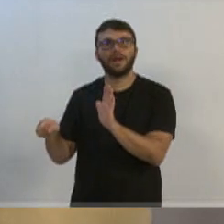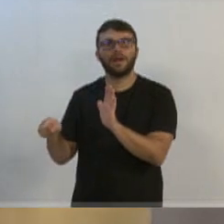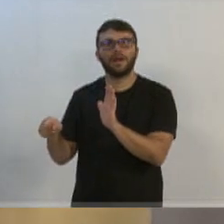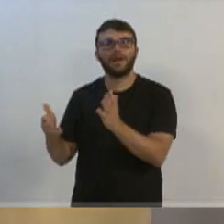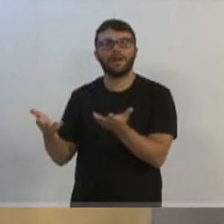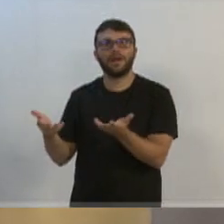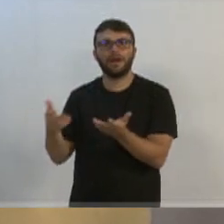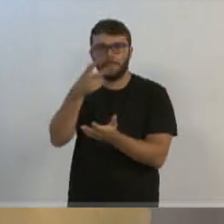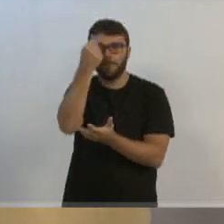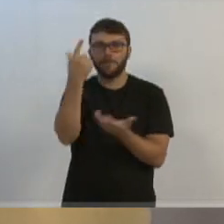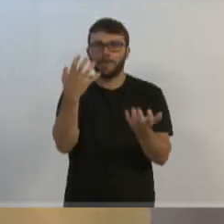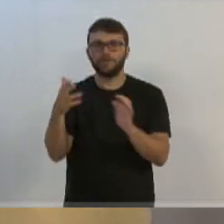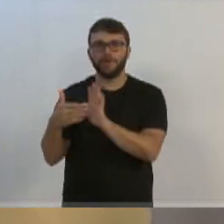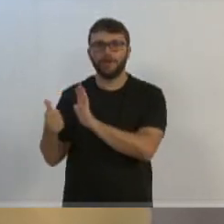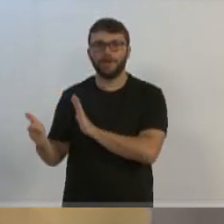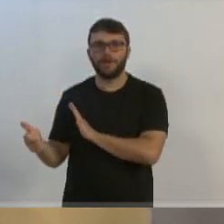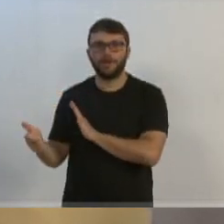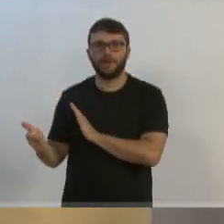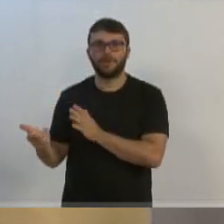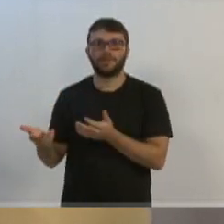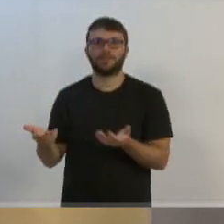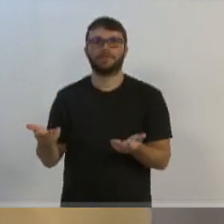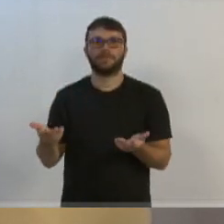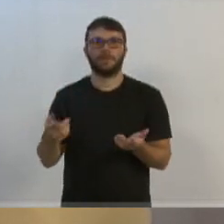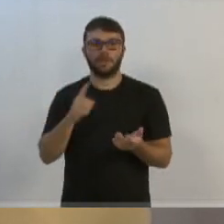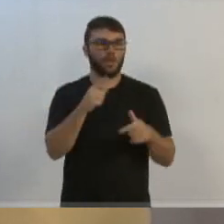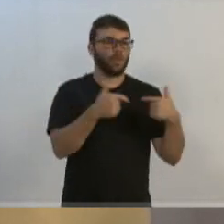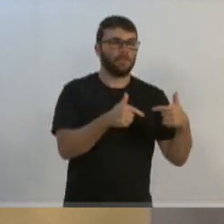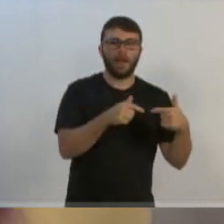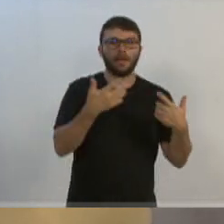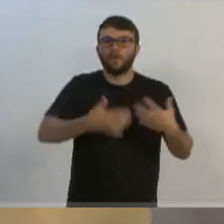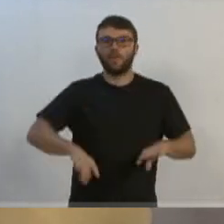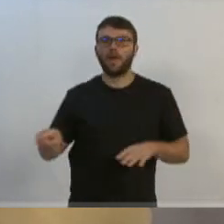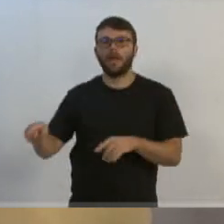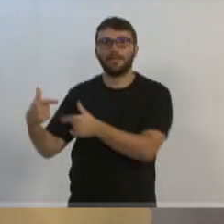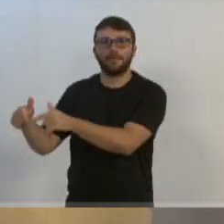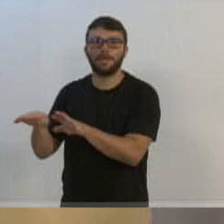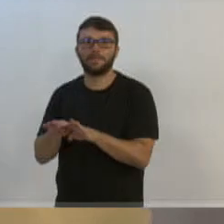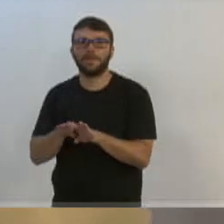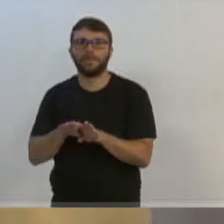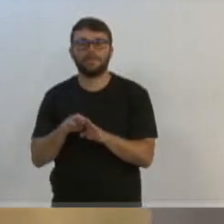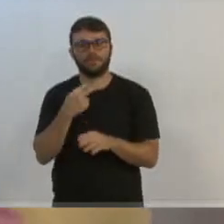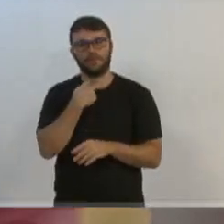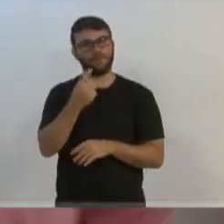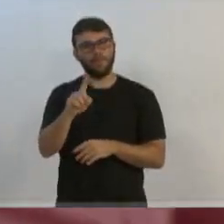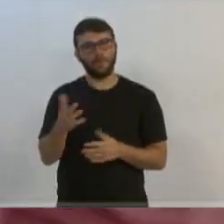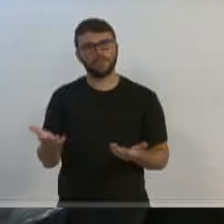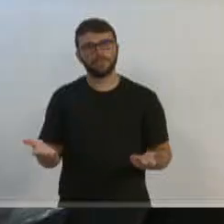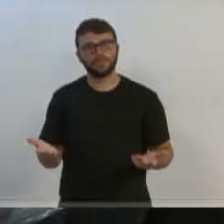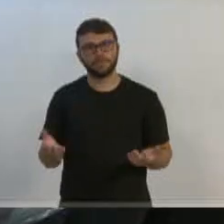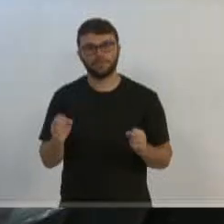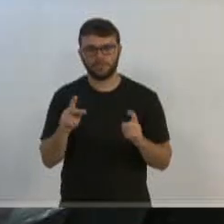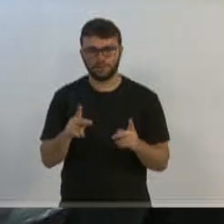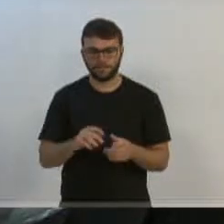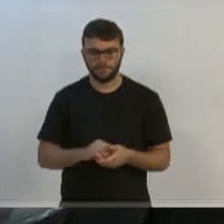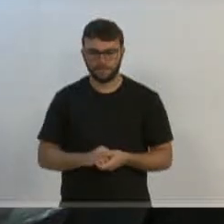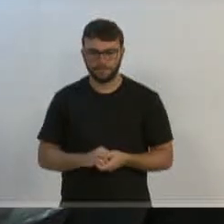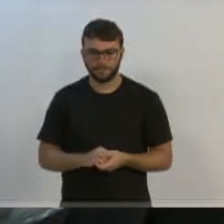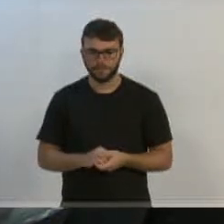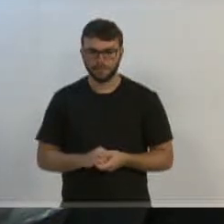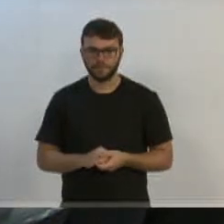legal. Não trabalha e quer que os outros não trabalhem. Então não pode isso. Era isso, presidente.